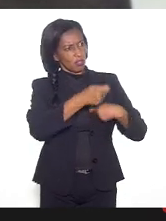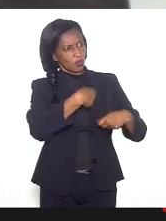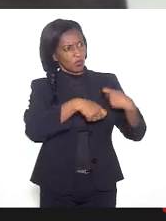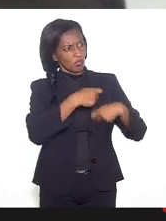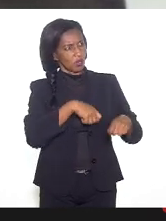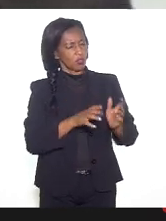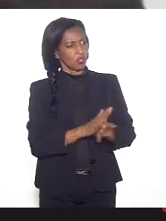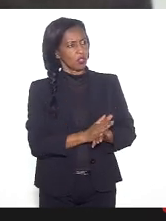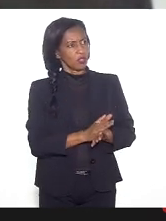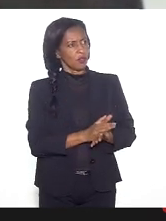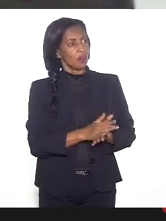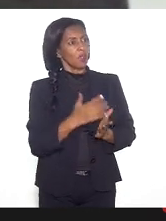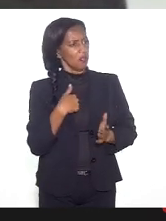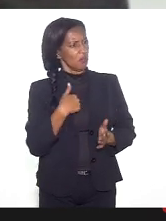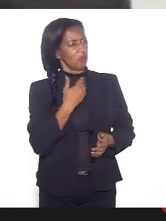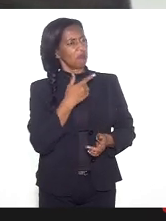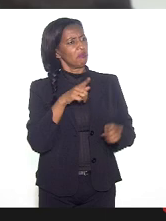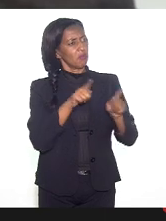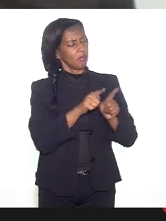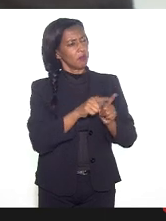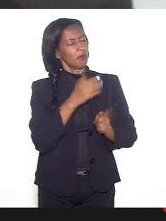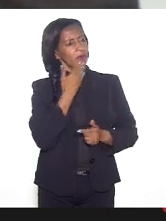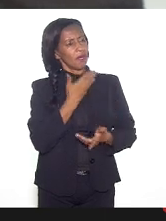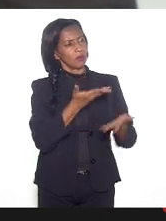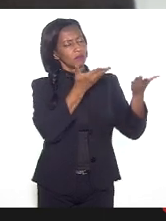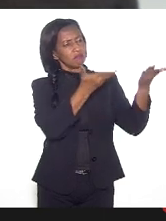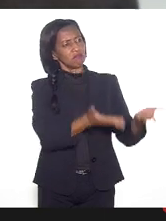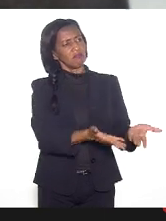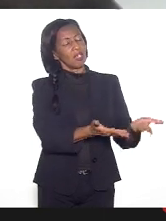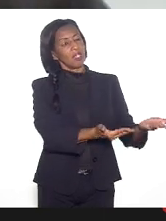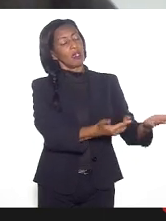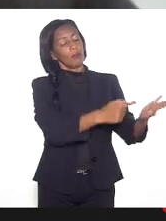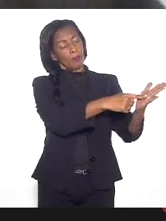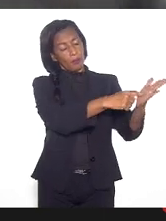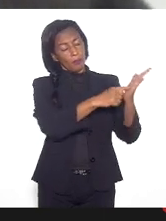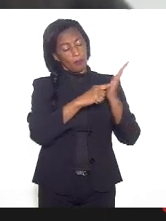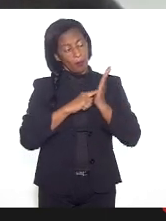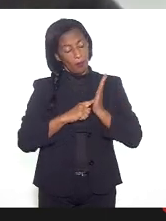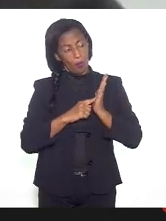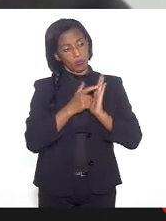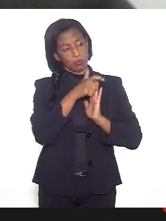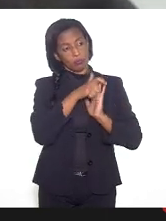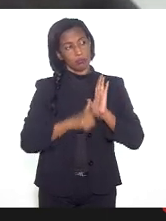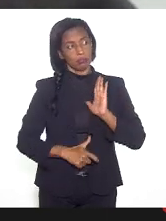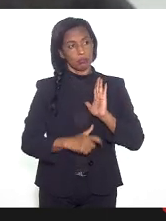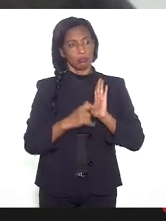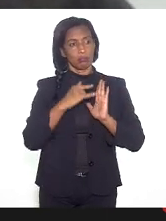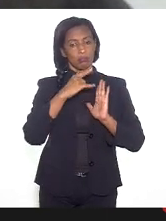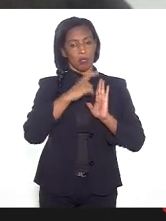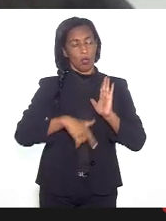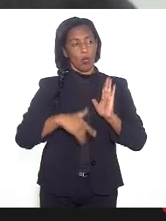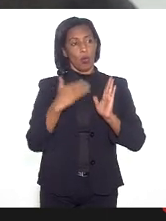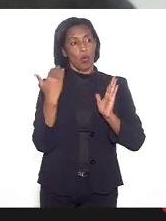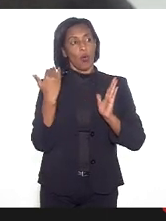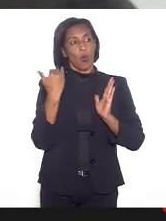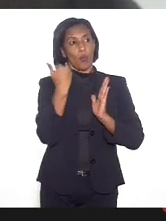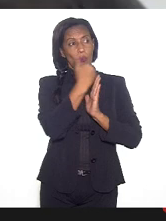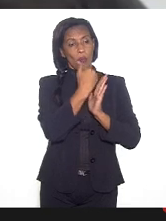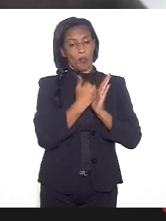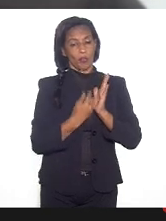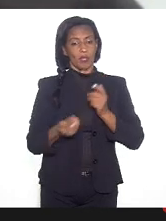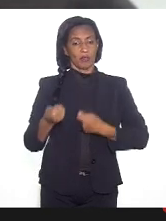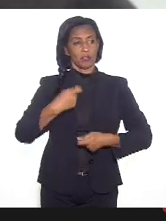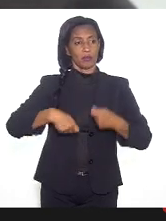também requeiro que vossas excelências tragam à colação aqui a essa comissão o processo administrativo